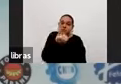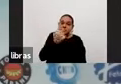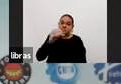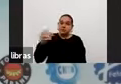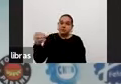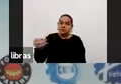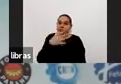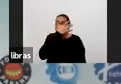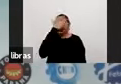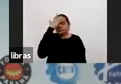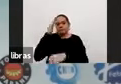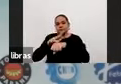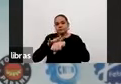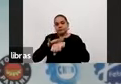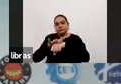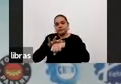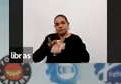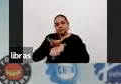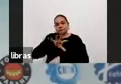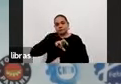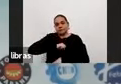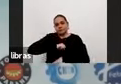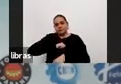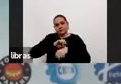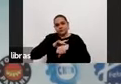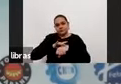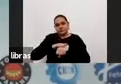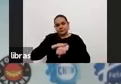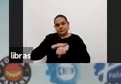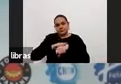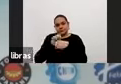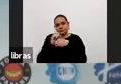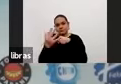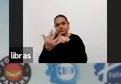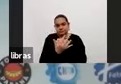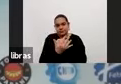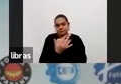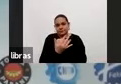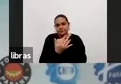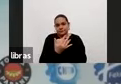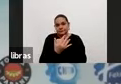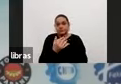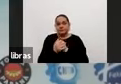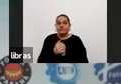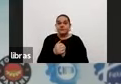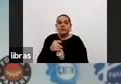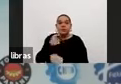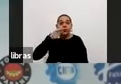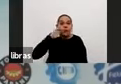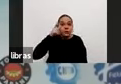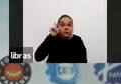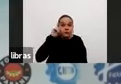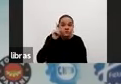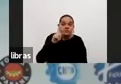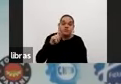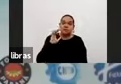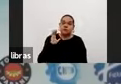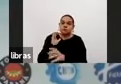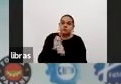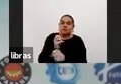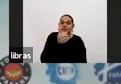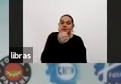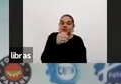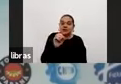casos. Ontem, domingo, no dia 23, foram registradas 10